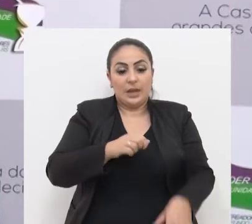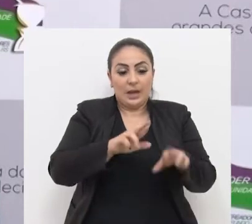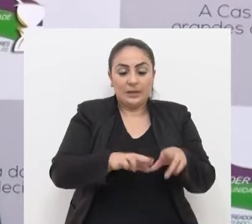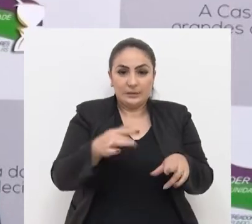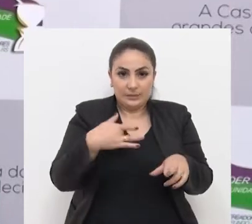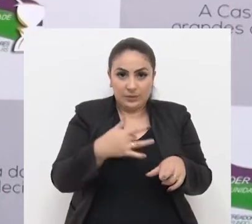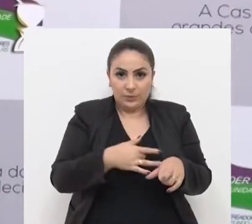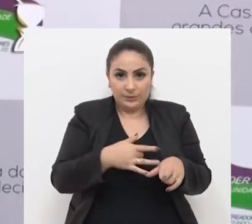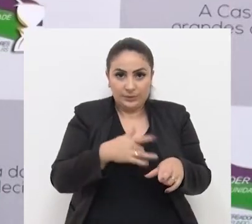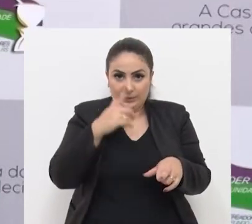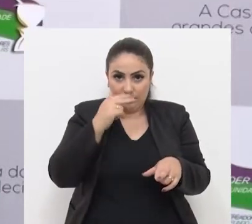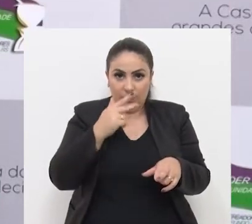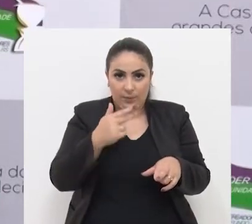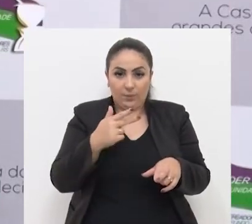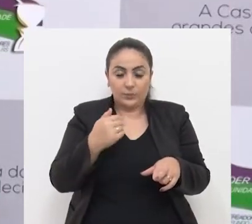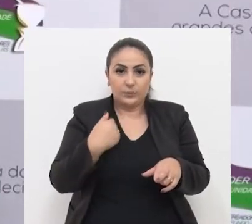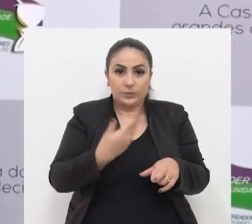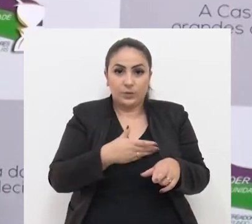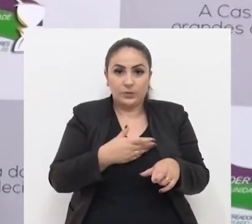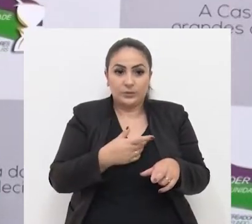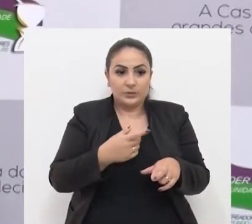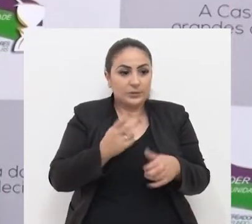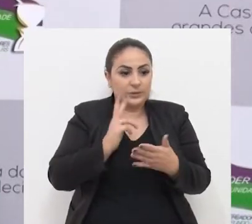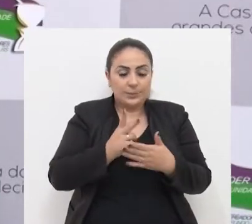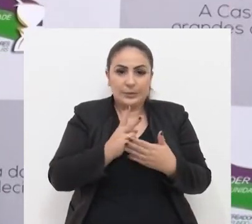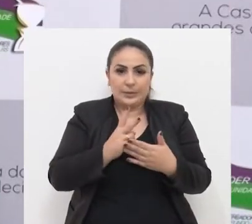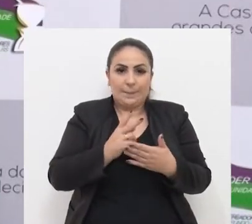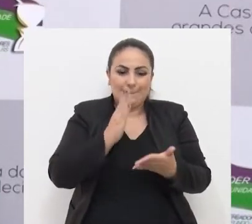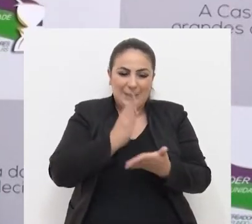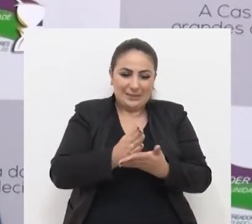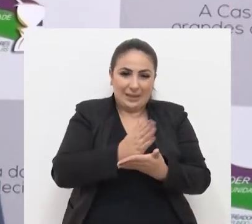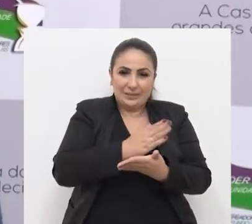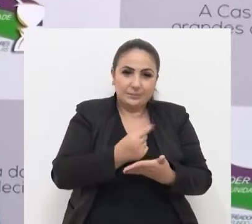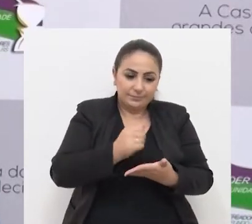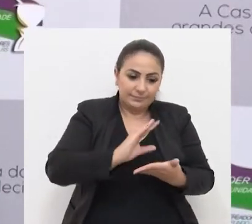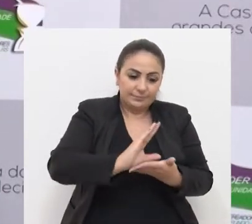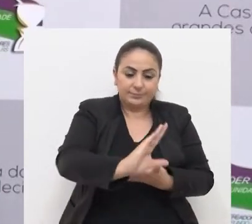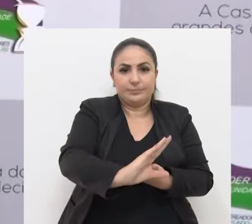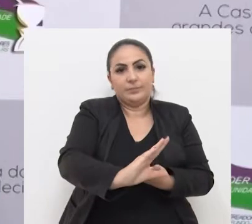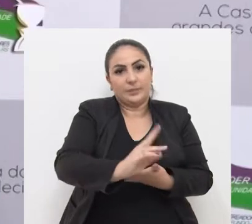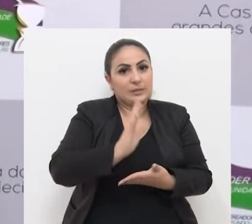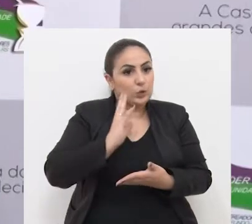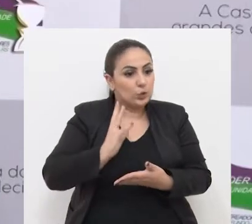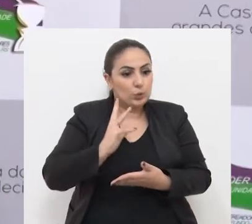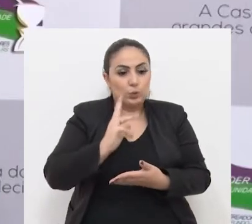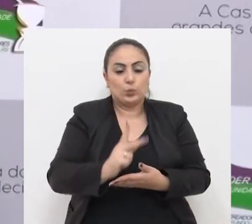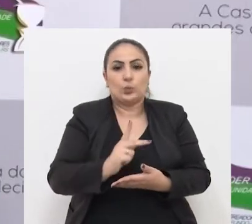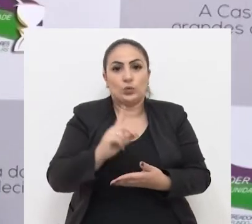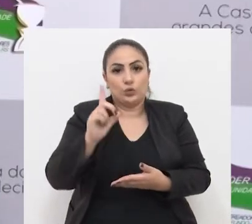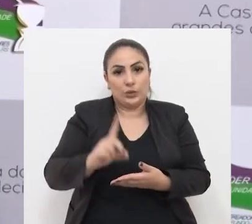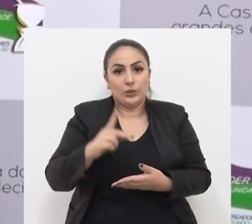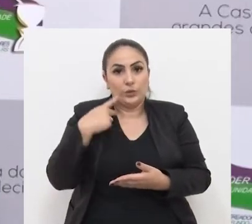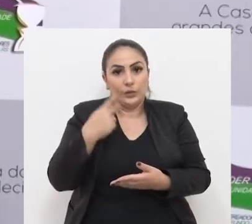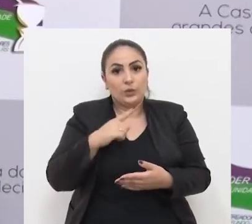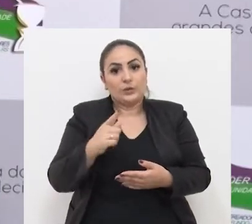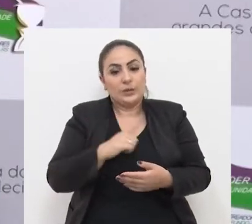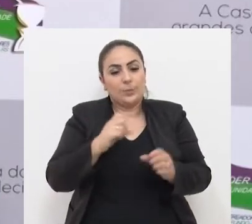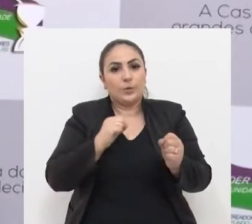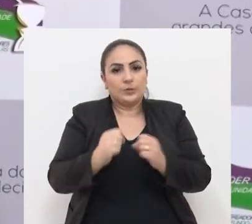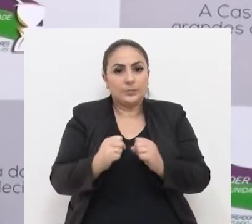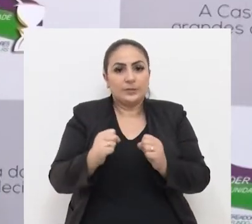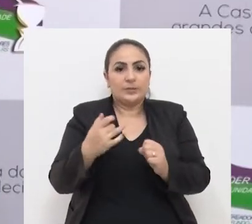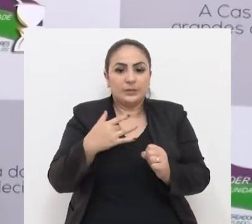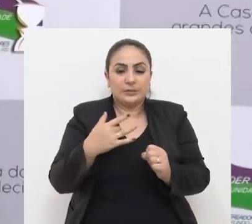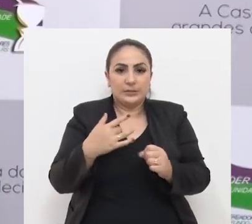área da saúde, quando boa parte dessas emendas positivas, ou seja, metade do que o vereador tem possibilidades, tem que